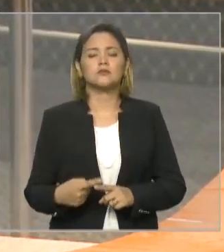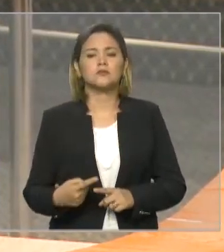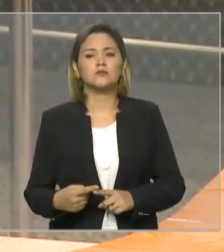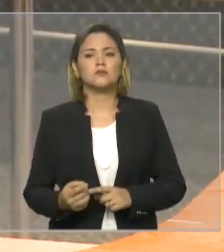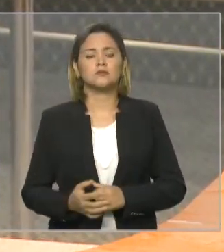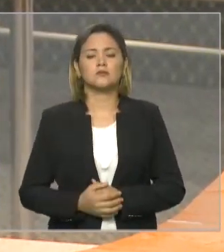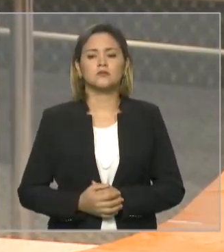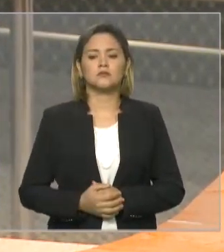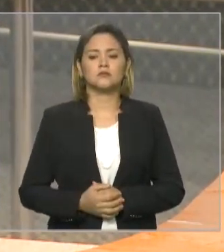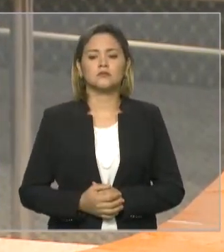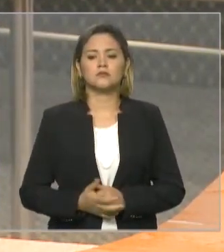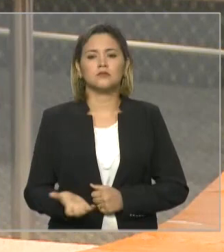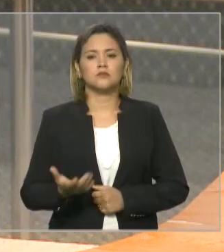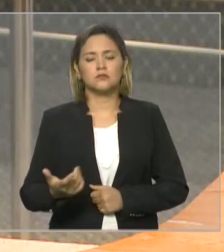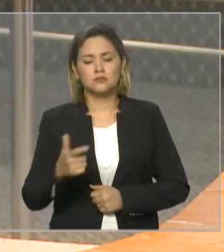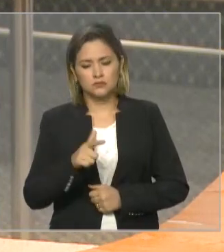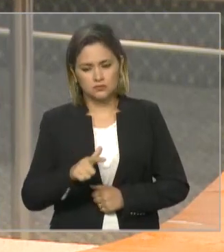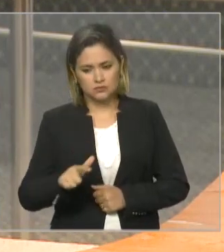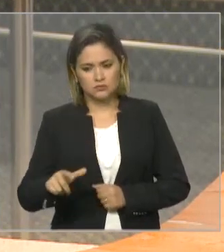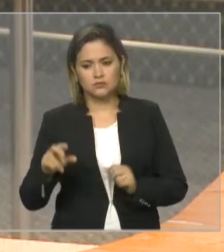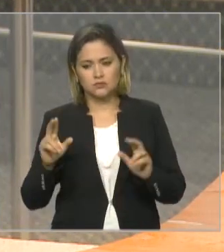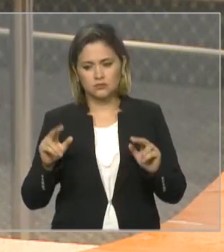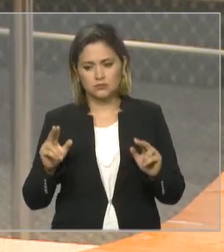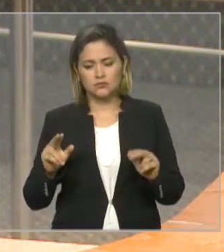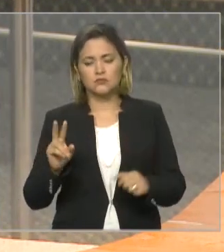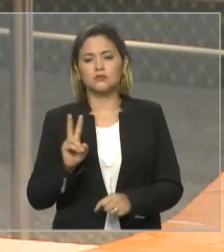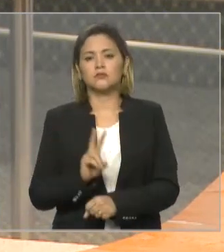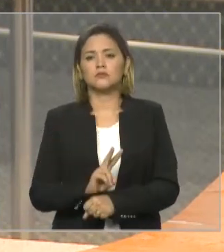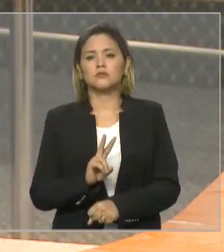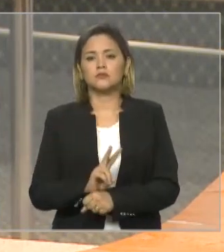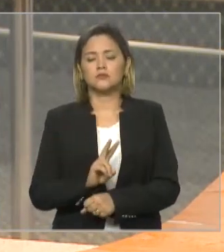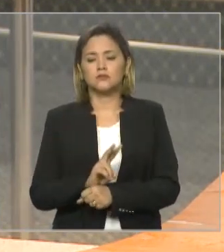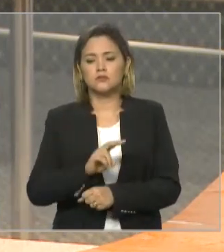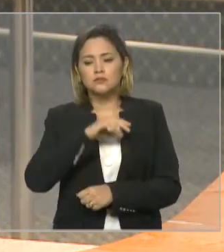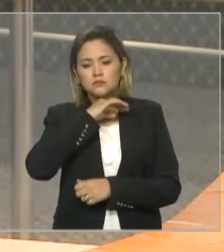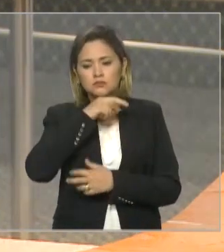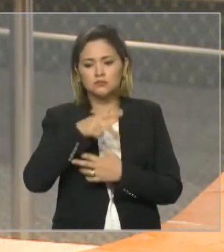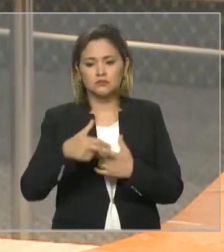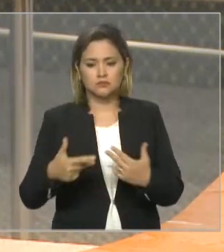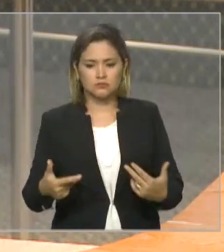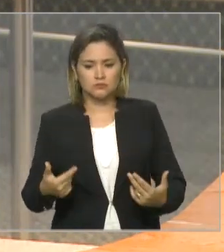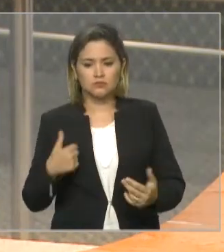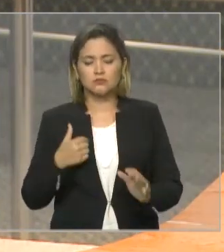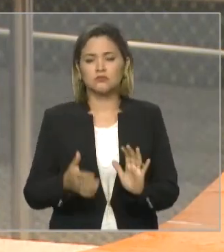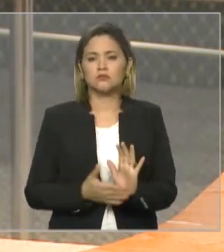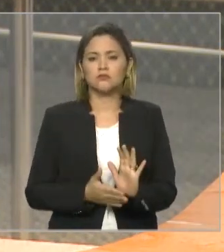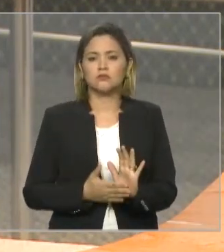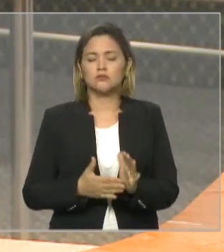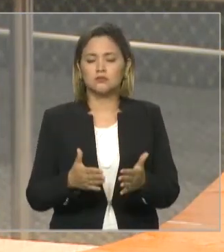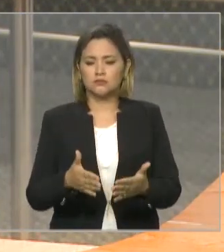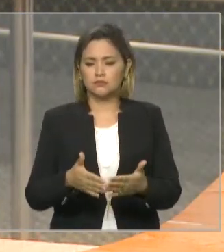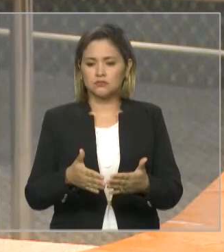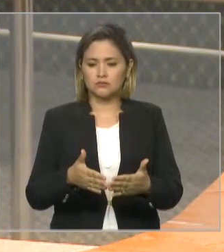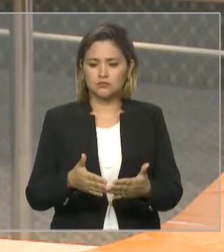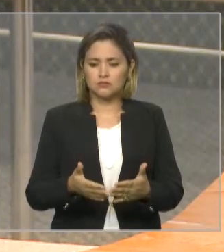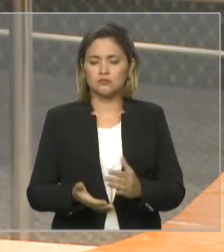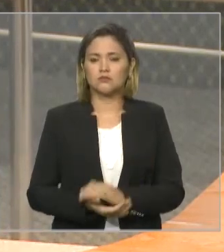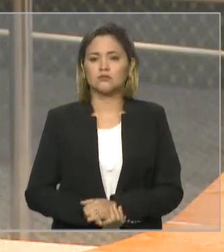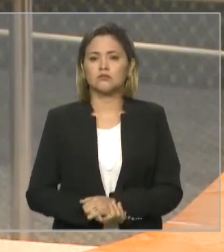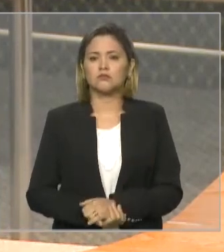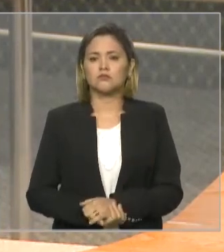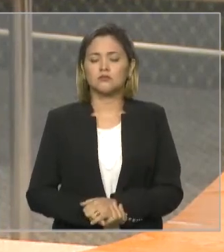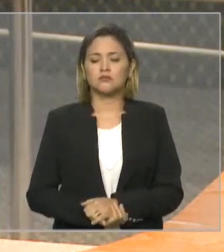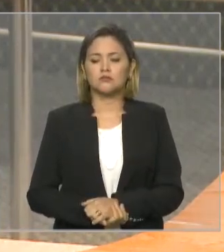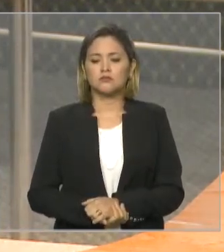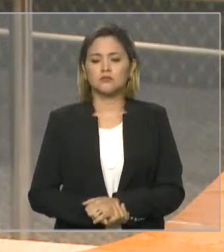este assunto, que é a defesa dos animais, quando fiz uma indicação solicitando e encaminhando